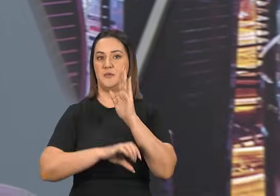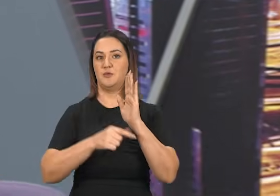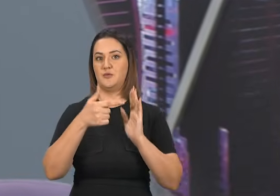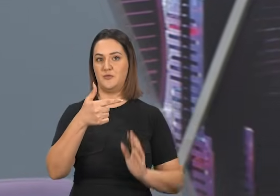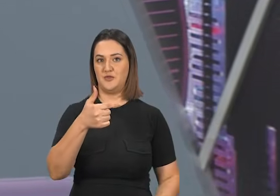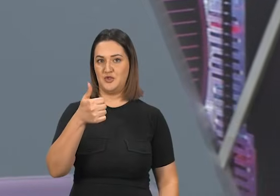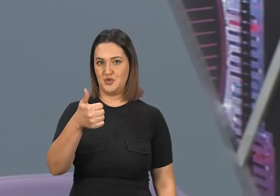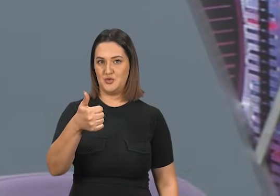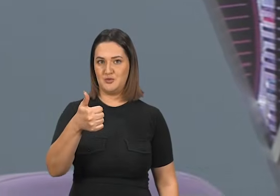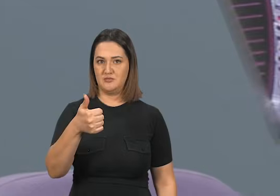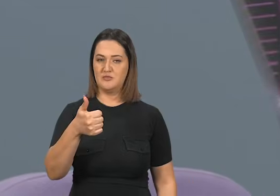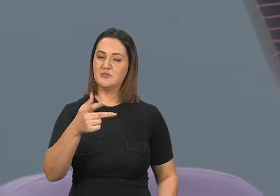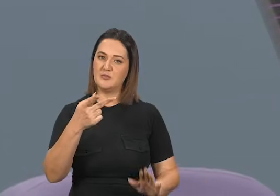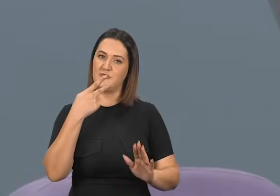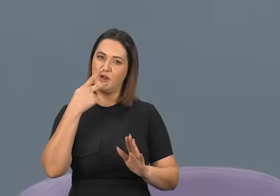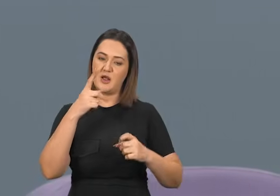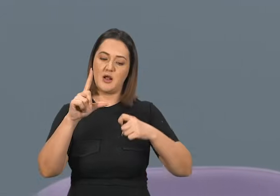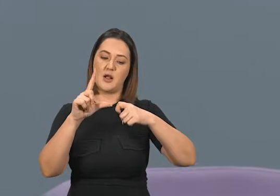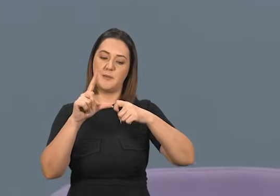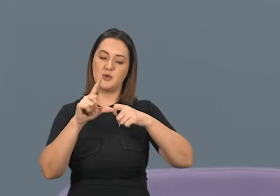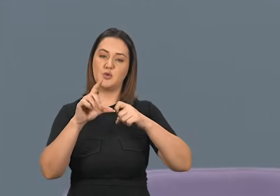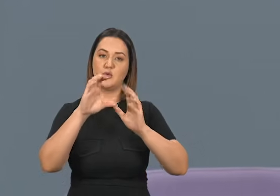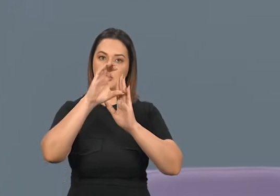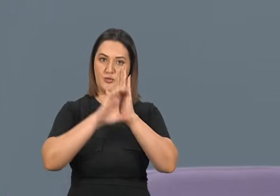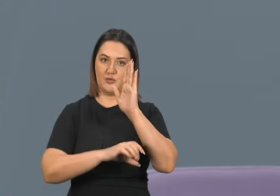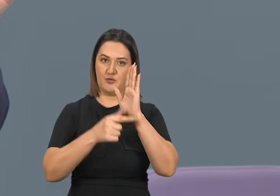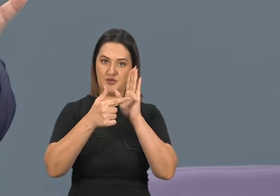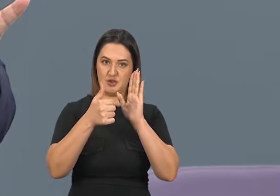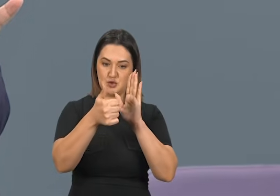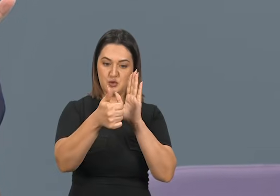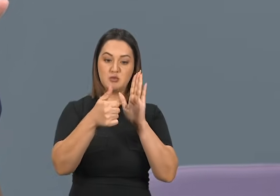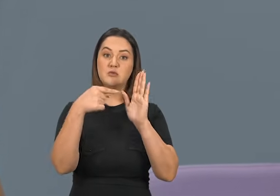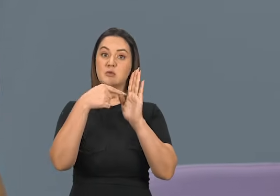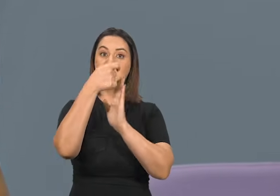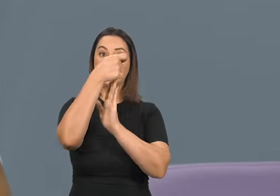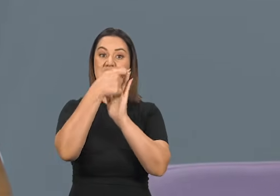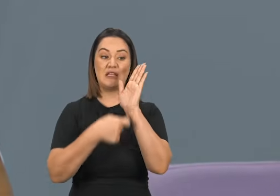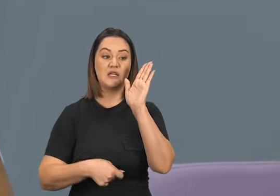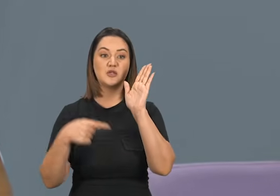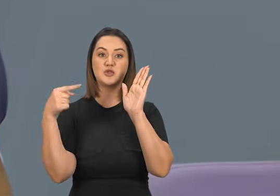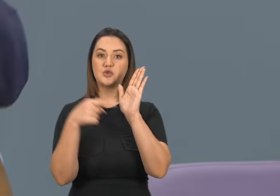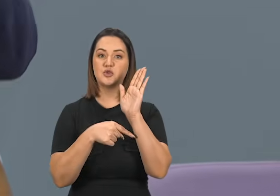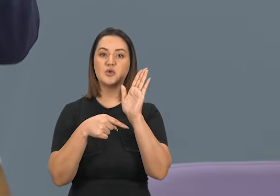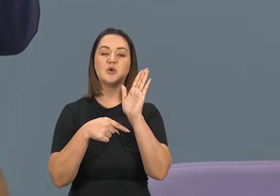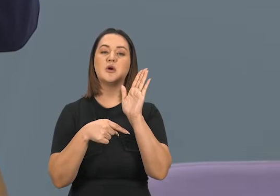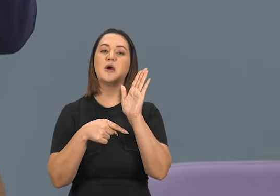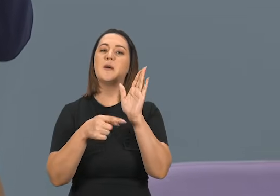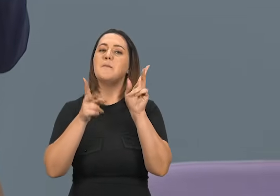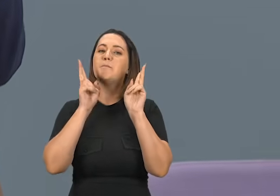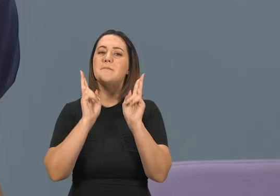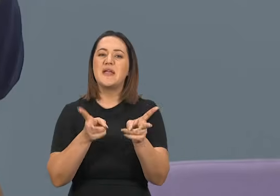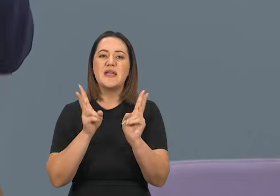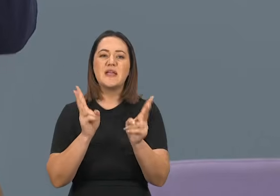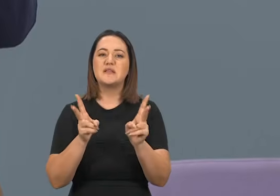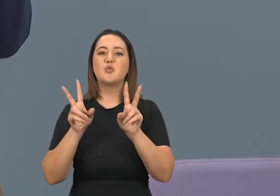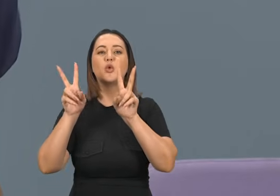capítulo 21. Eu queria dizer logo de antemão que Lucas 21 é um capítulo que tem a